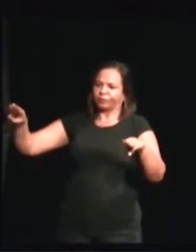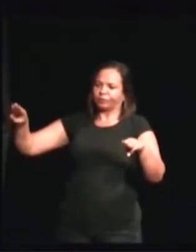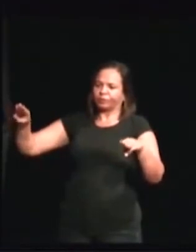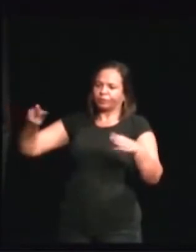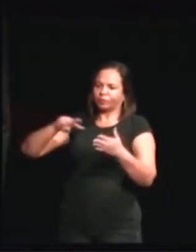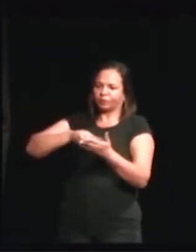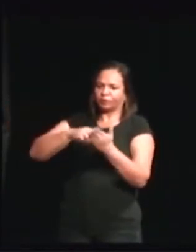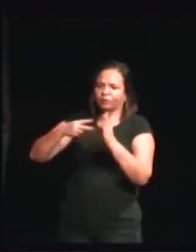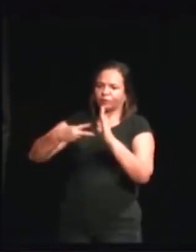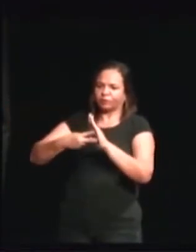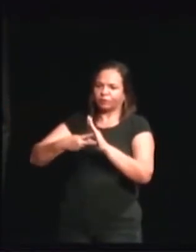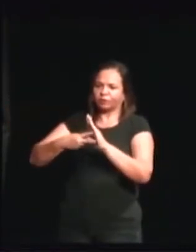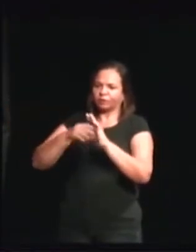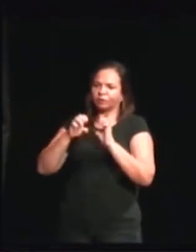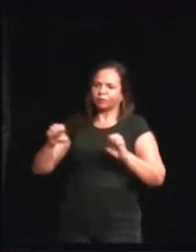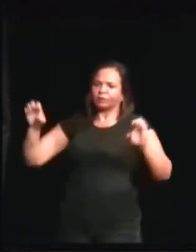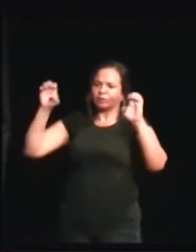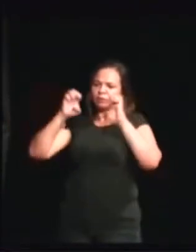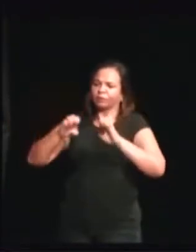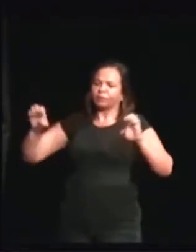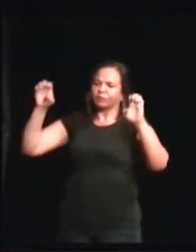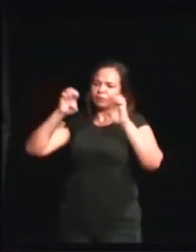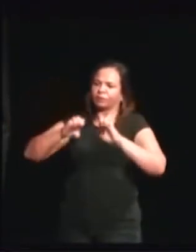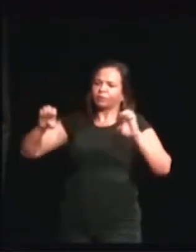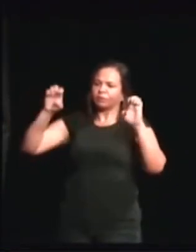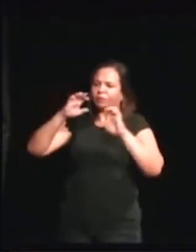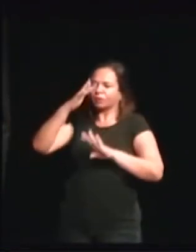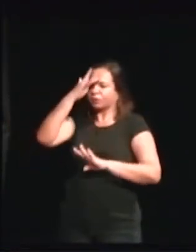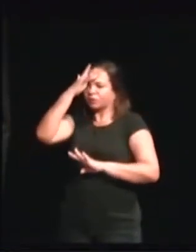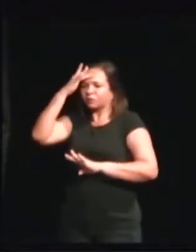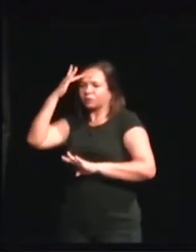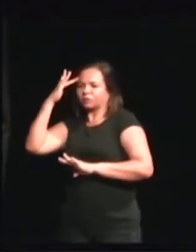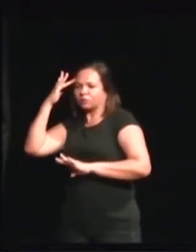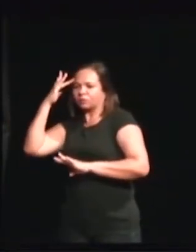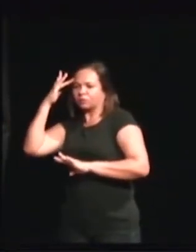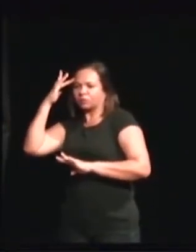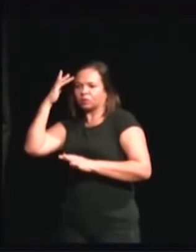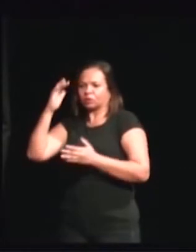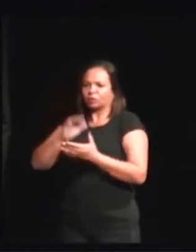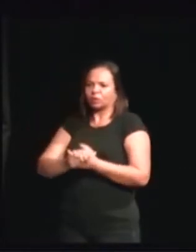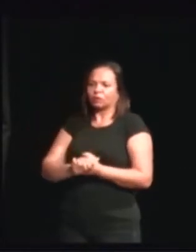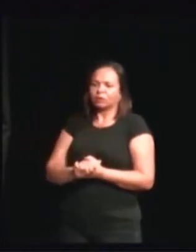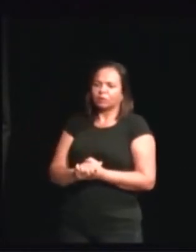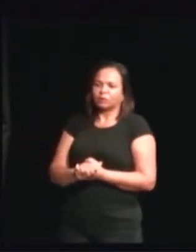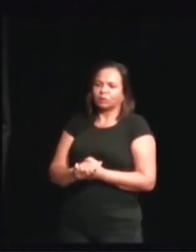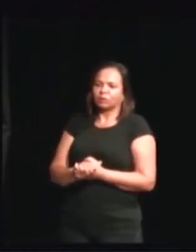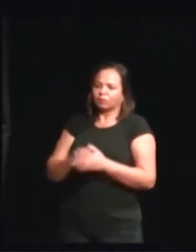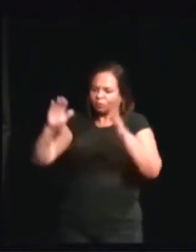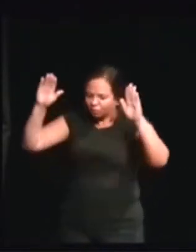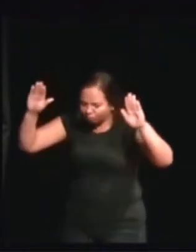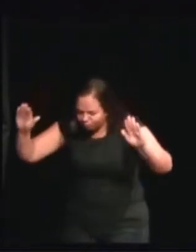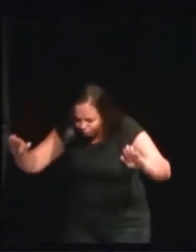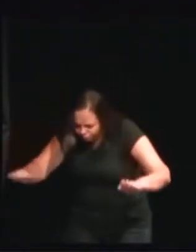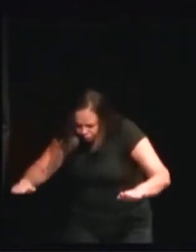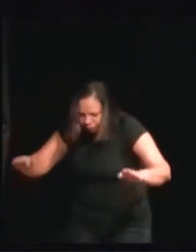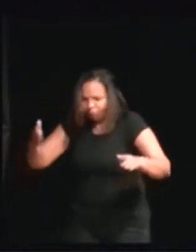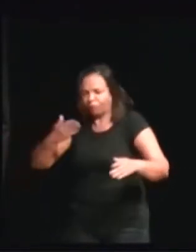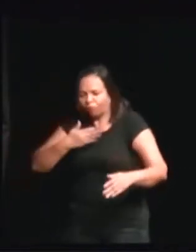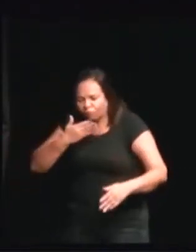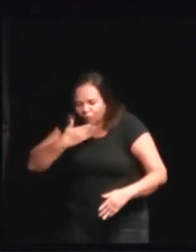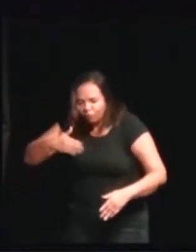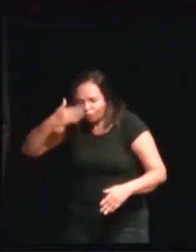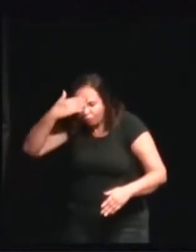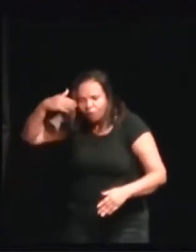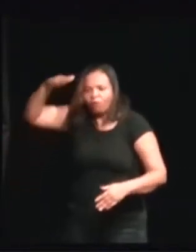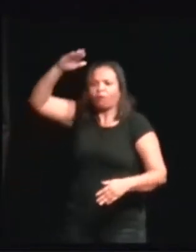alto, através dos evangelhos para nós cristãos, das sutras para os budistas, do Alcorão para os muçulmanos, da Torá